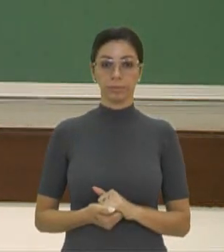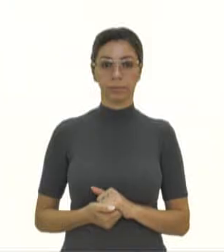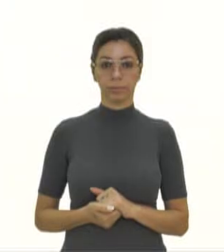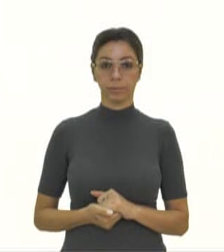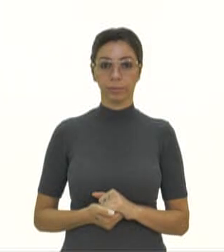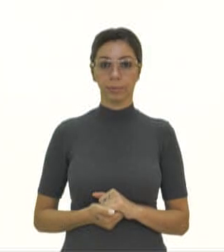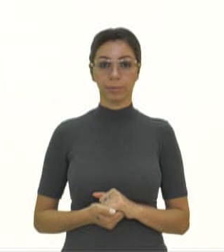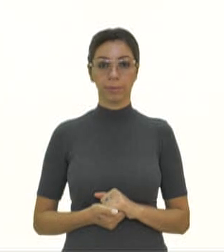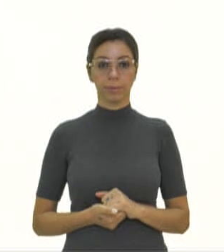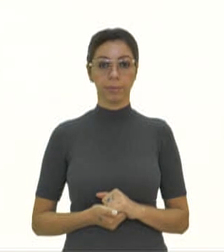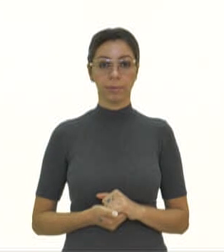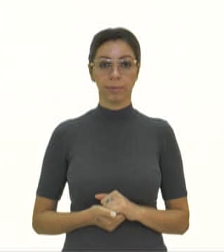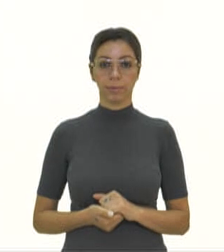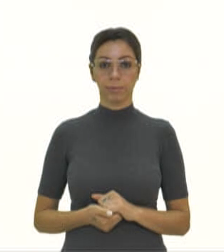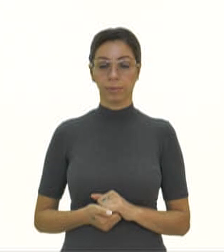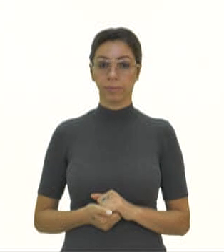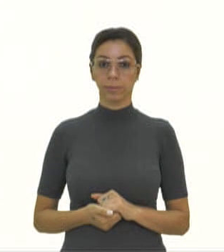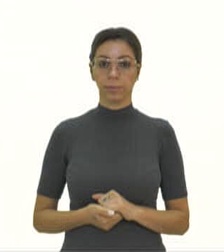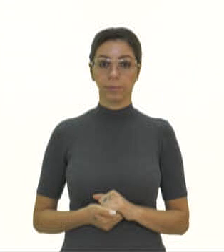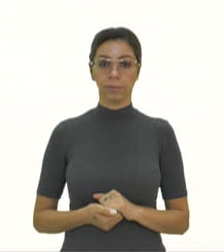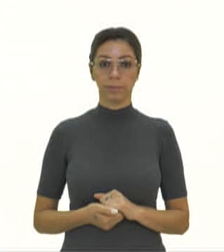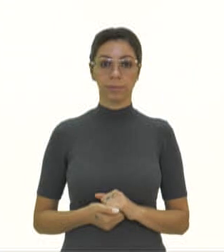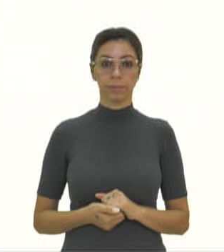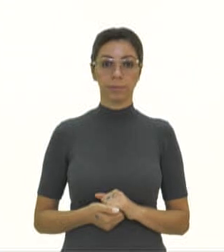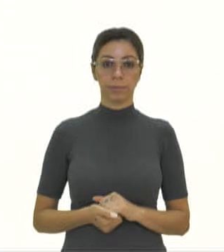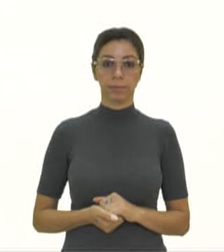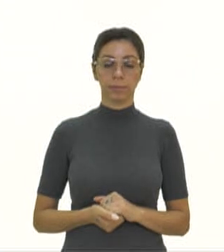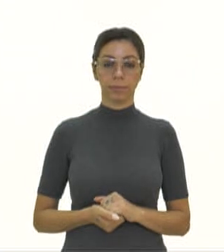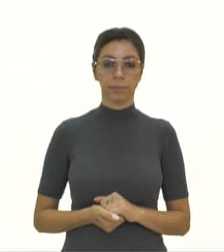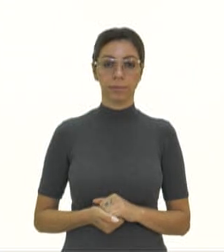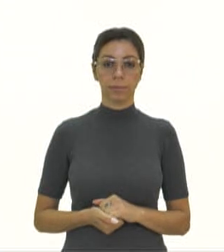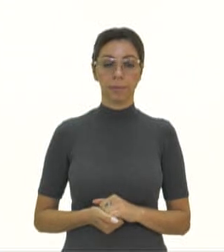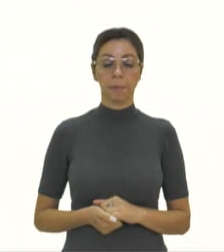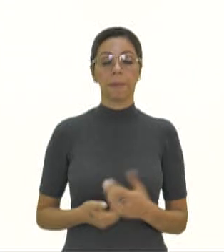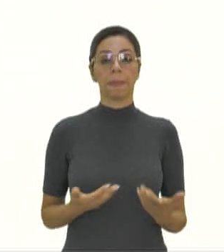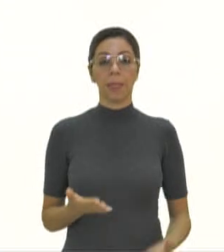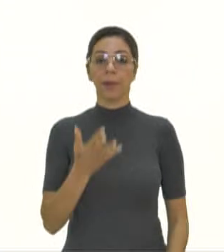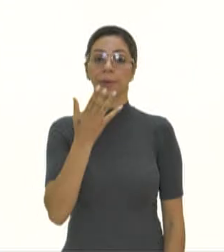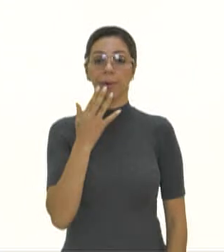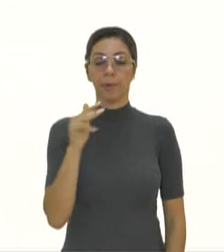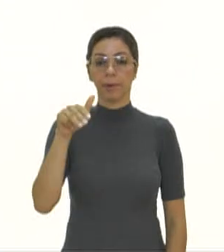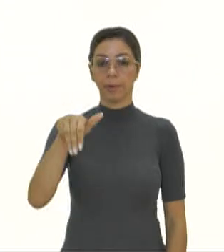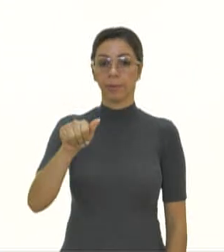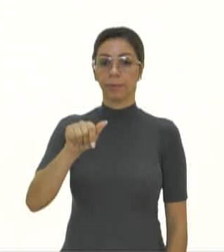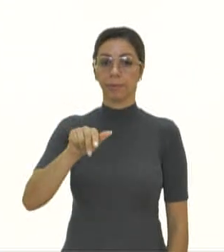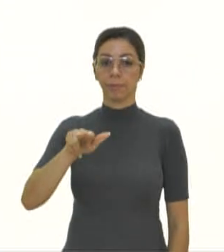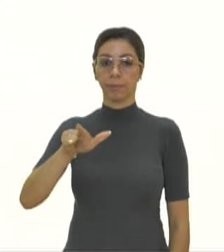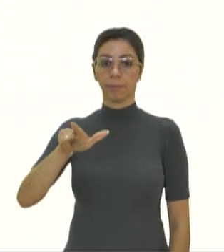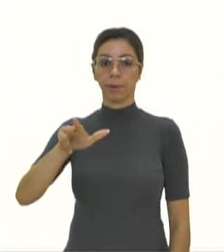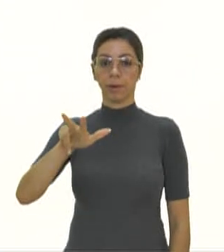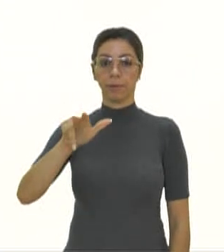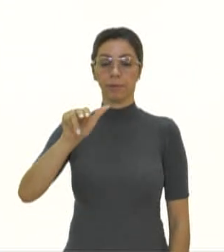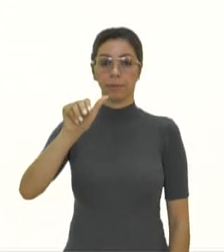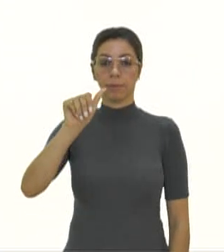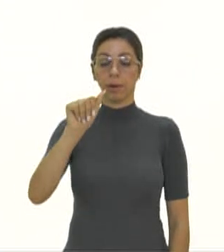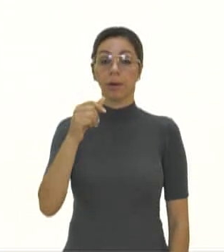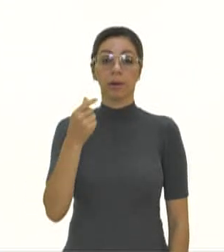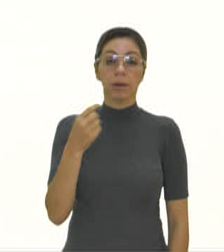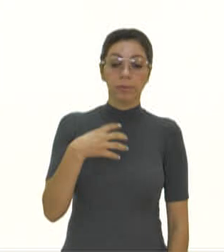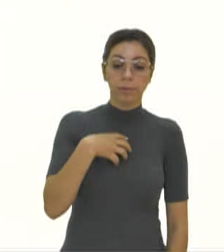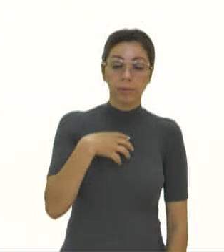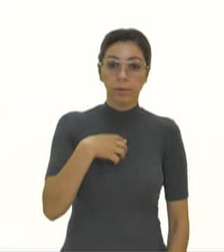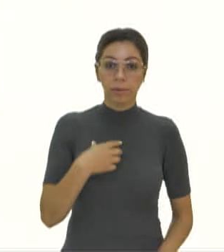way to show the accidents could be good. A cor malva, ela é um jeito de mostrar